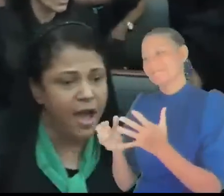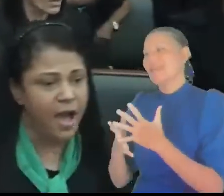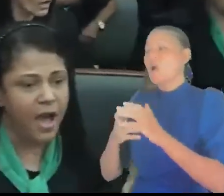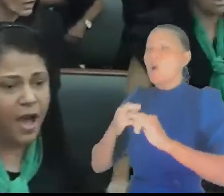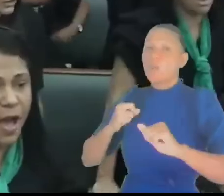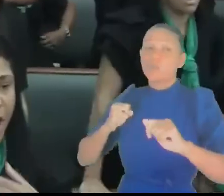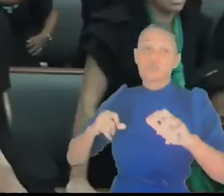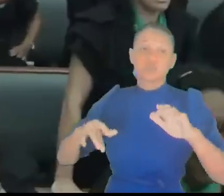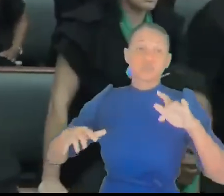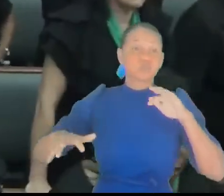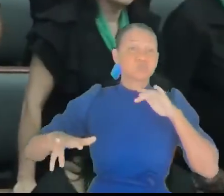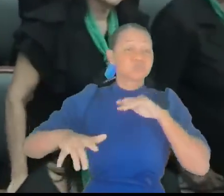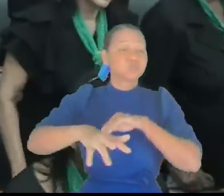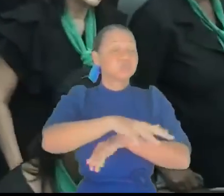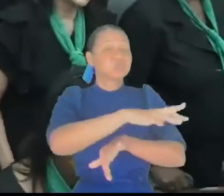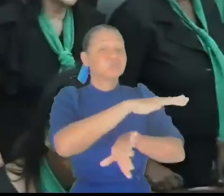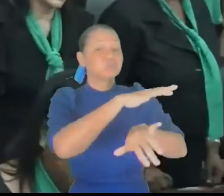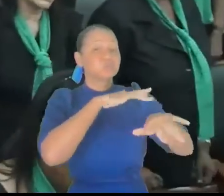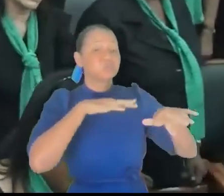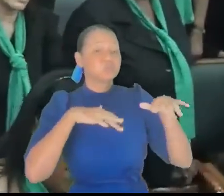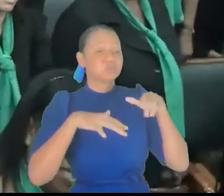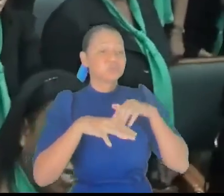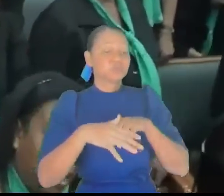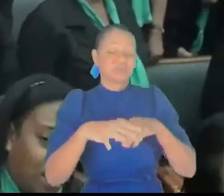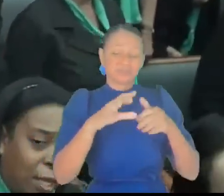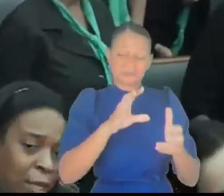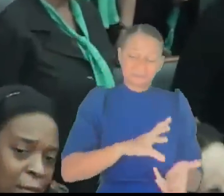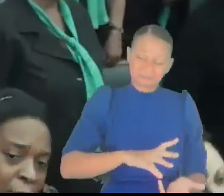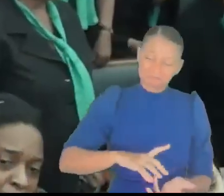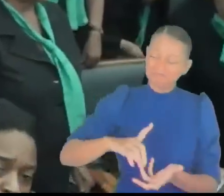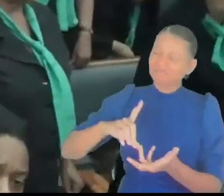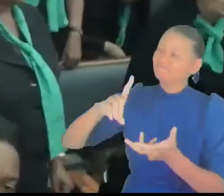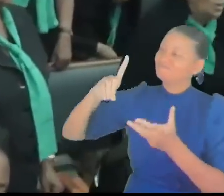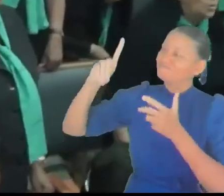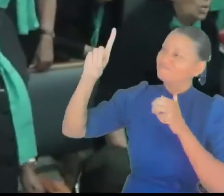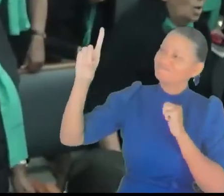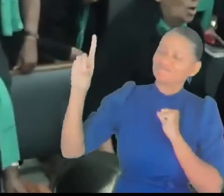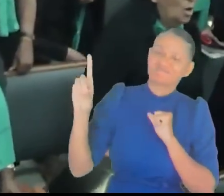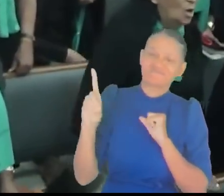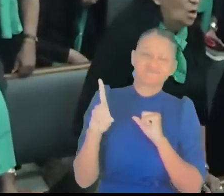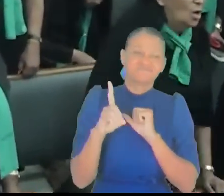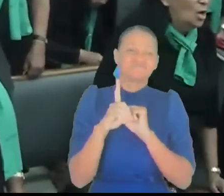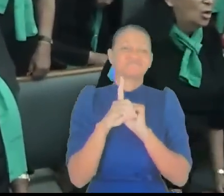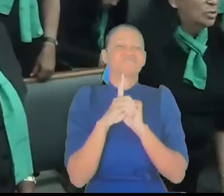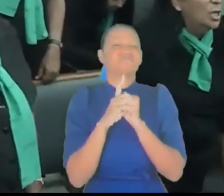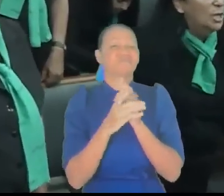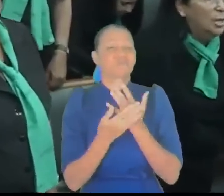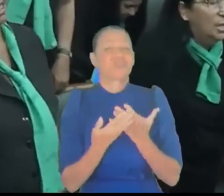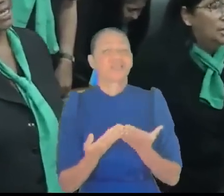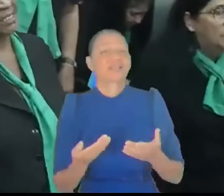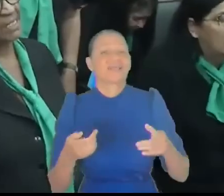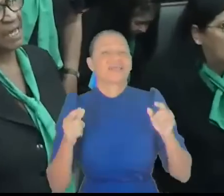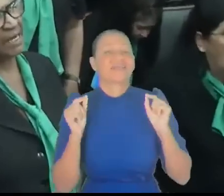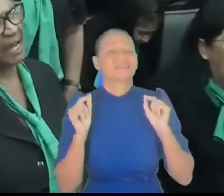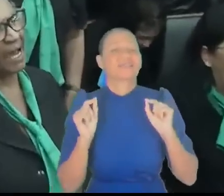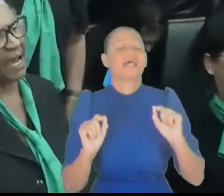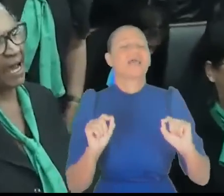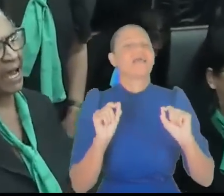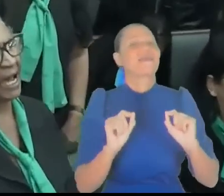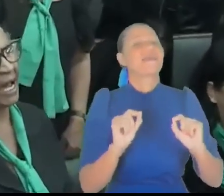operar. Cante mais alto. Se Deus é por nós, quem será?